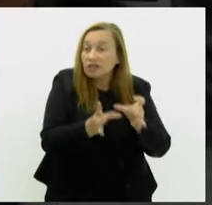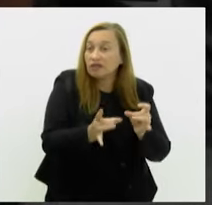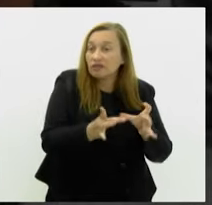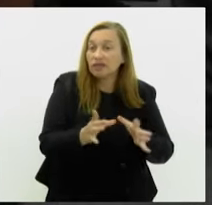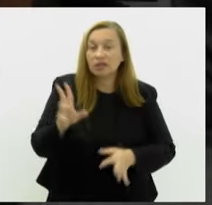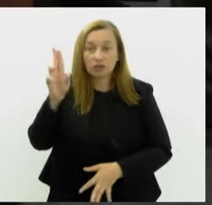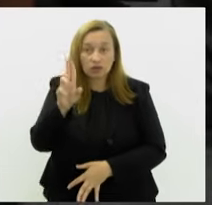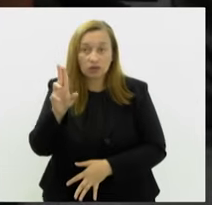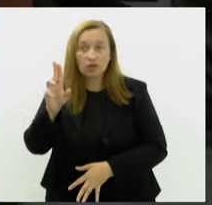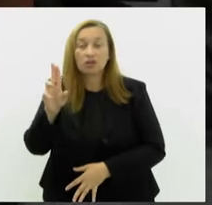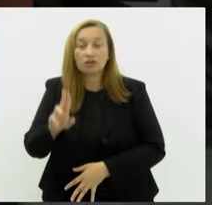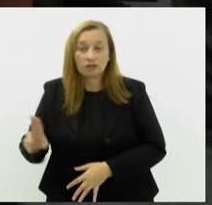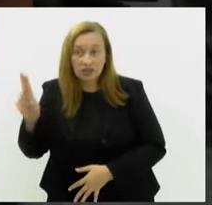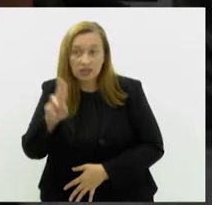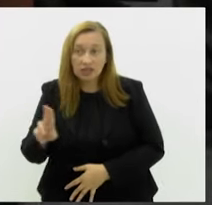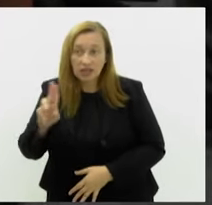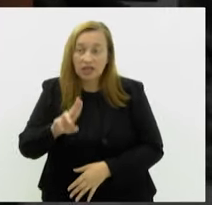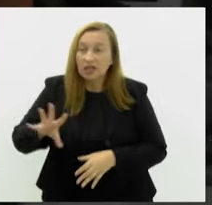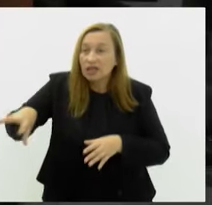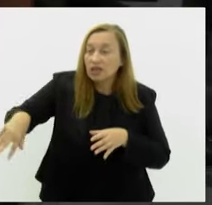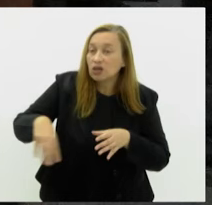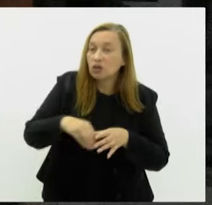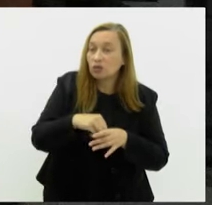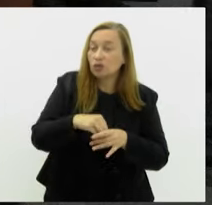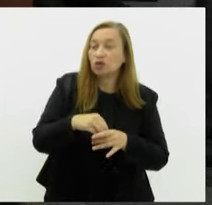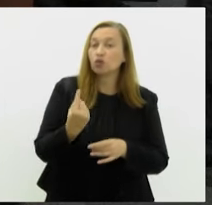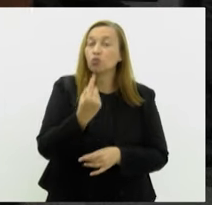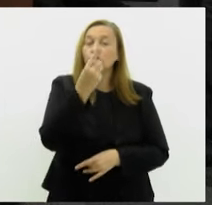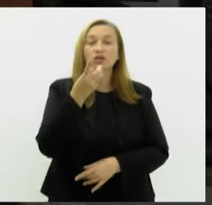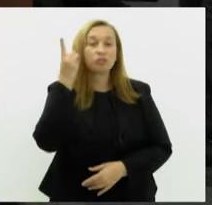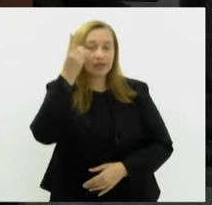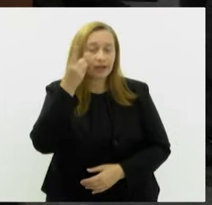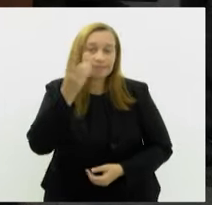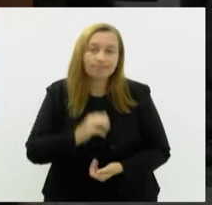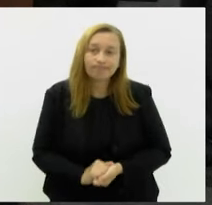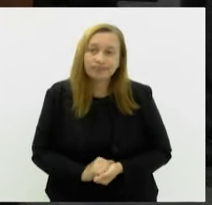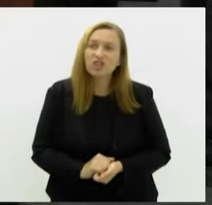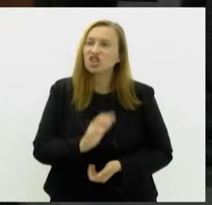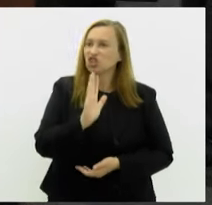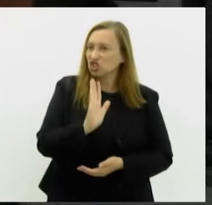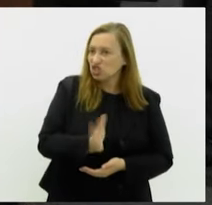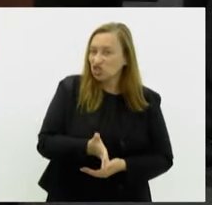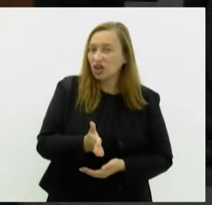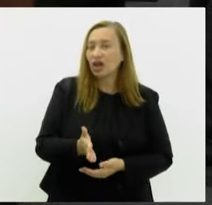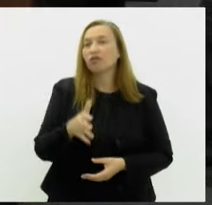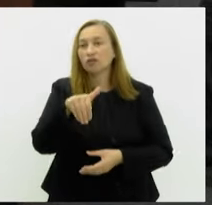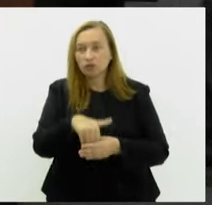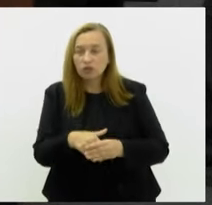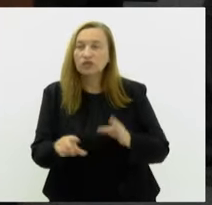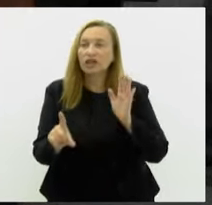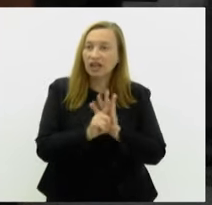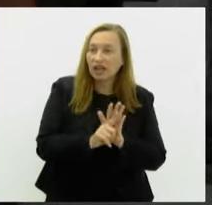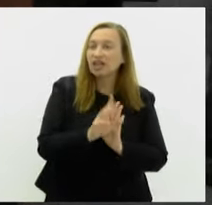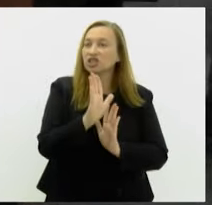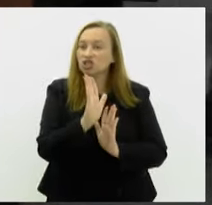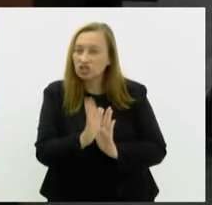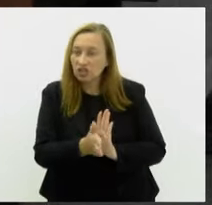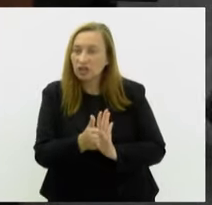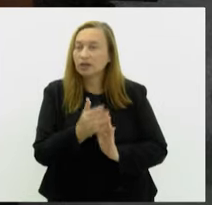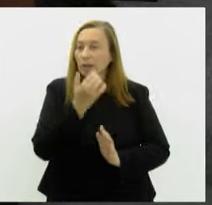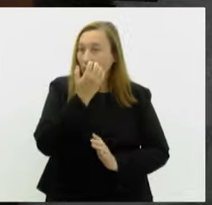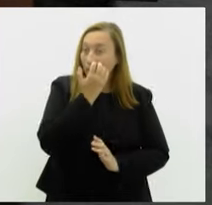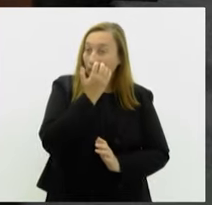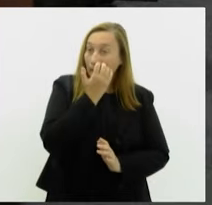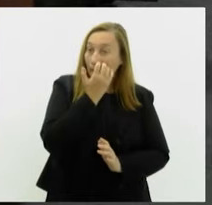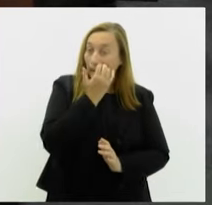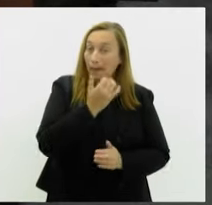universidade e coloca um deputado que já votou a lei, já votou o orçamento e agora vai sentar lá